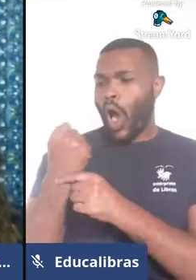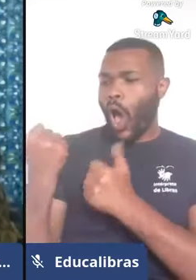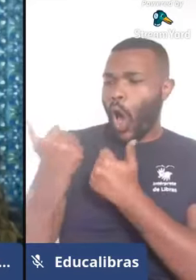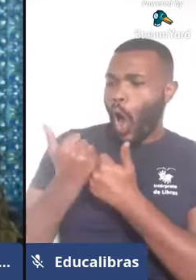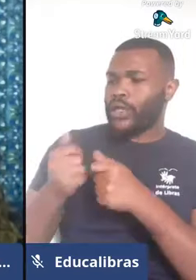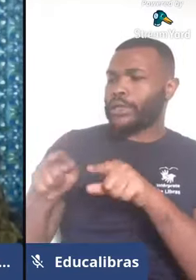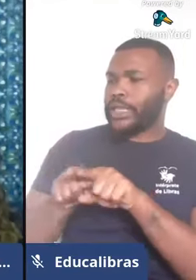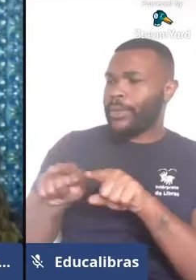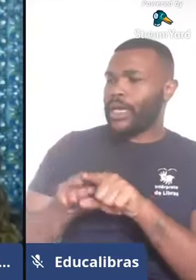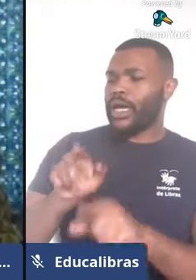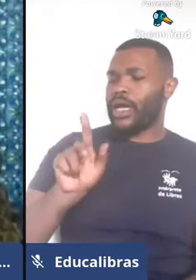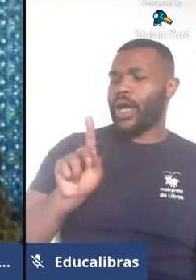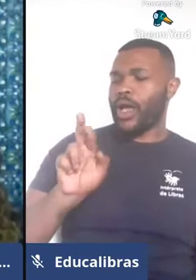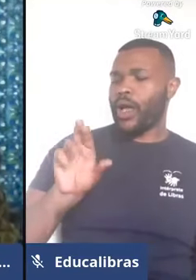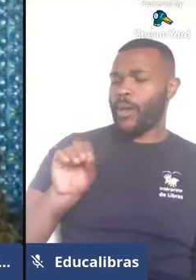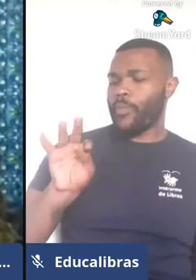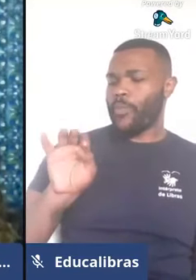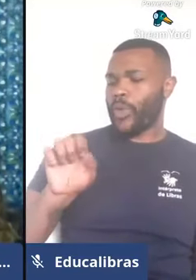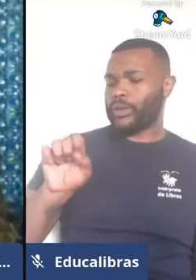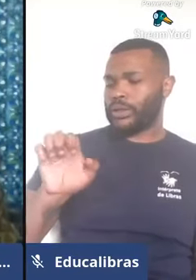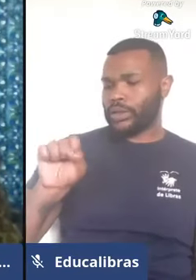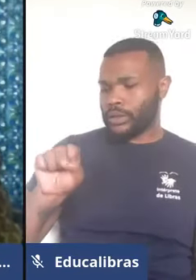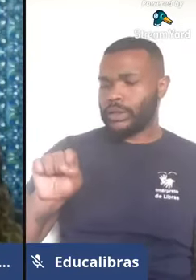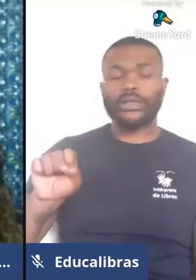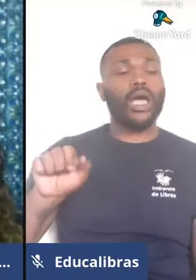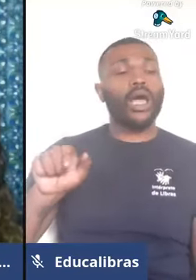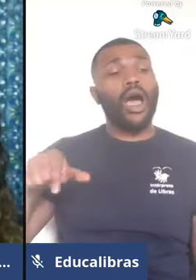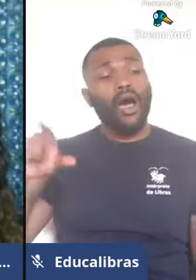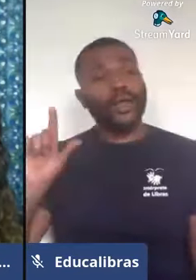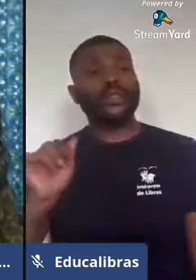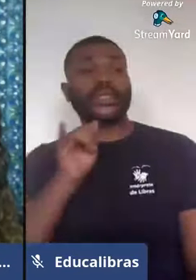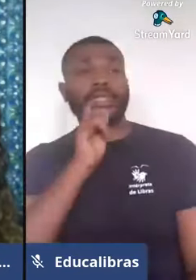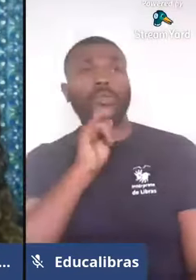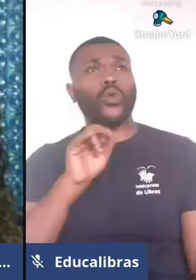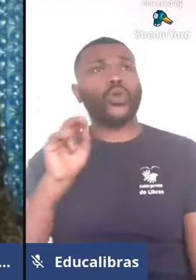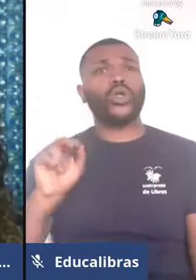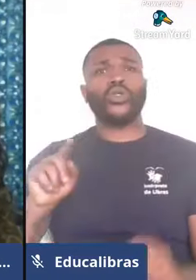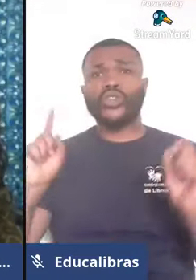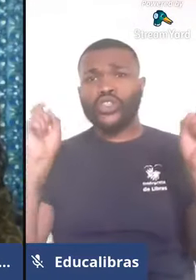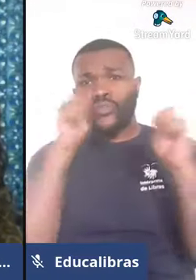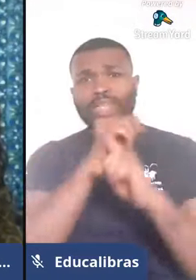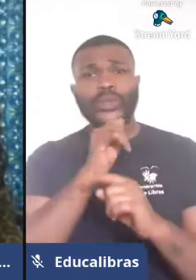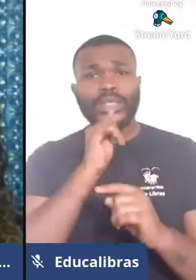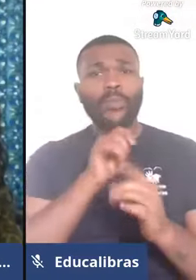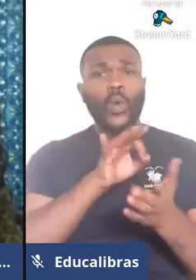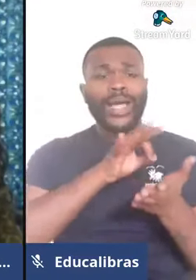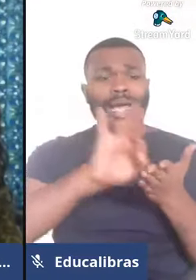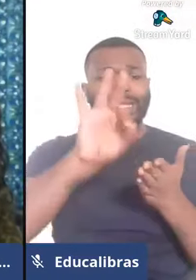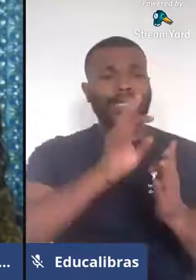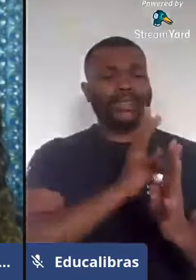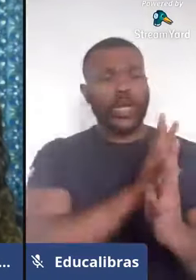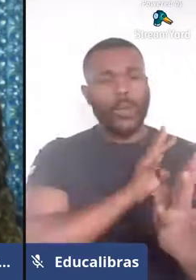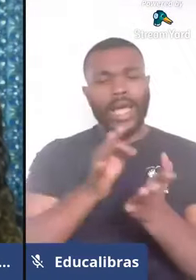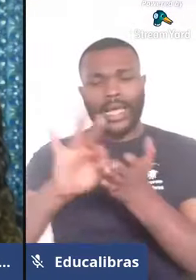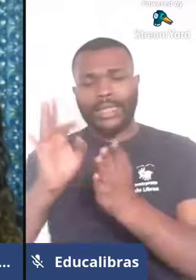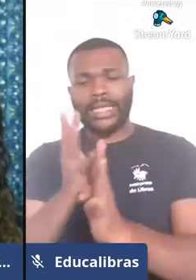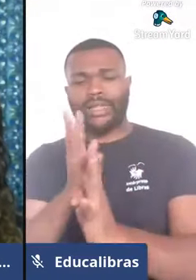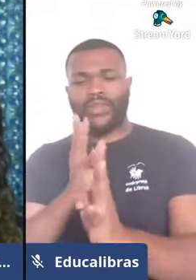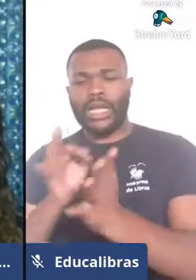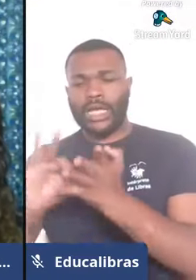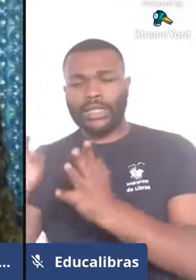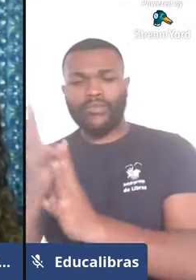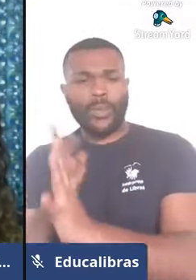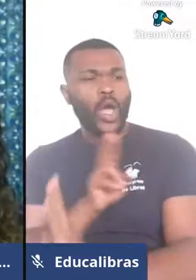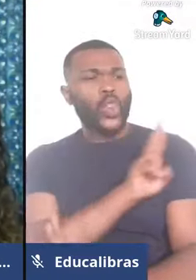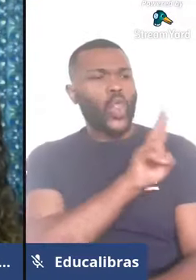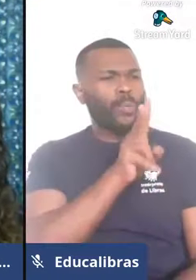porque era caótico, a pessoa estava inscrita em 3, 4 filas diferentes e as filas demoravam um tempão e ninguém conseguia ter